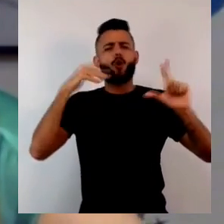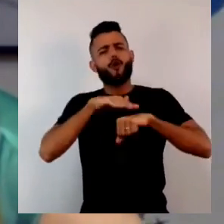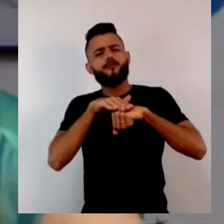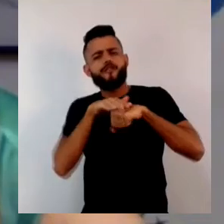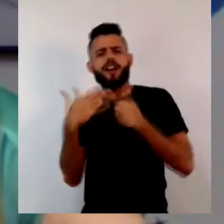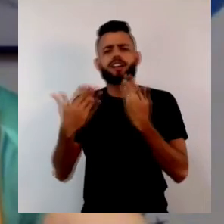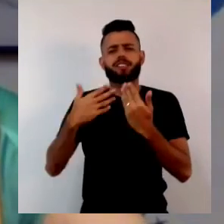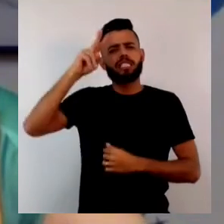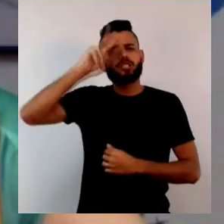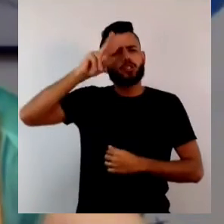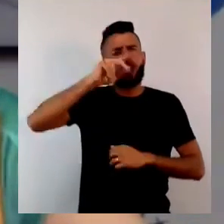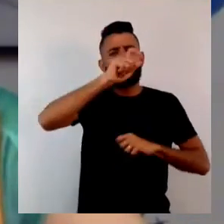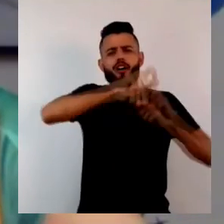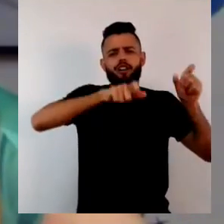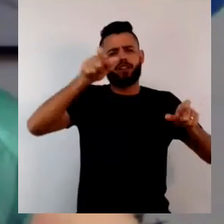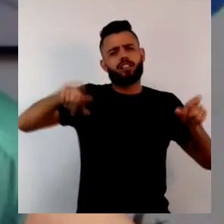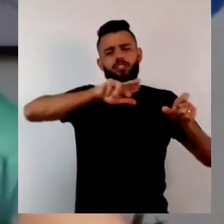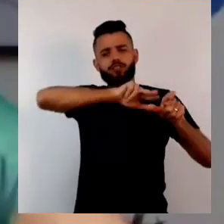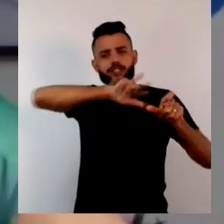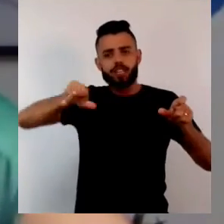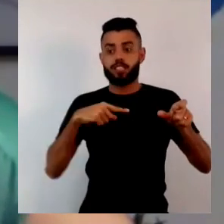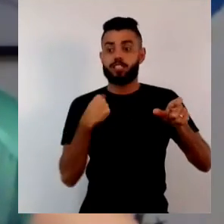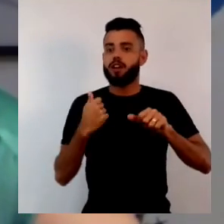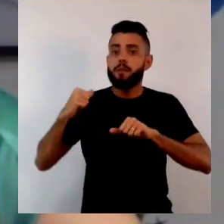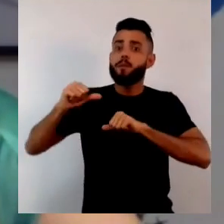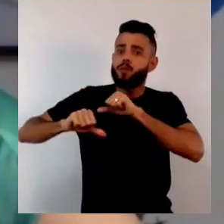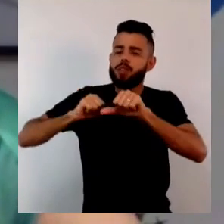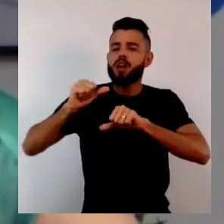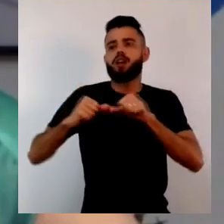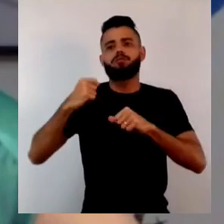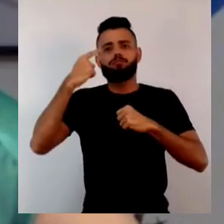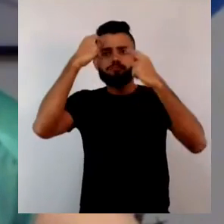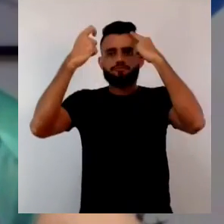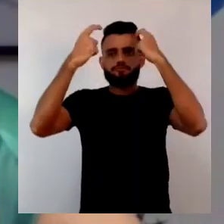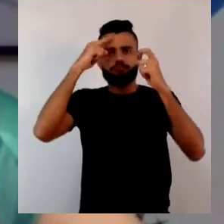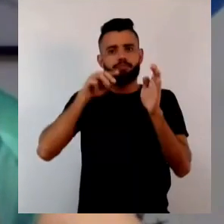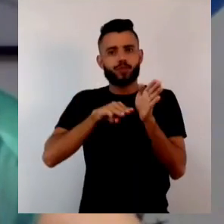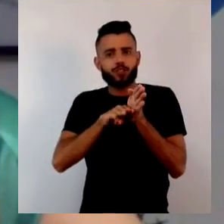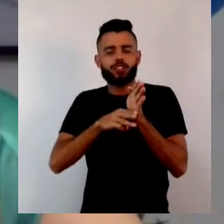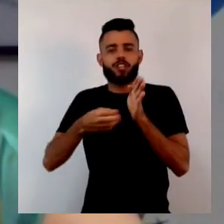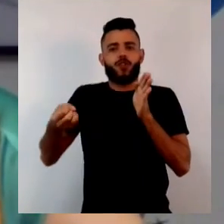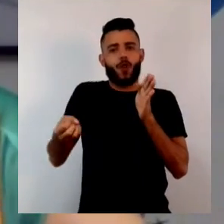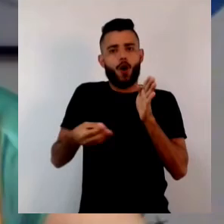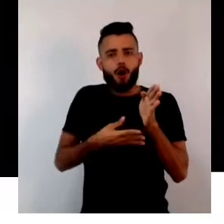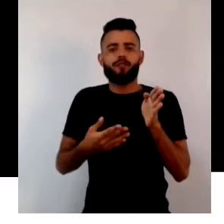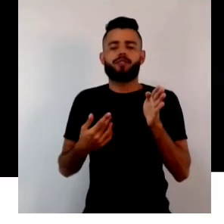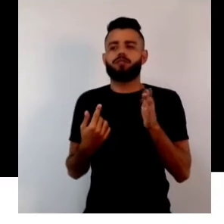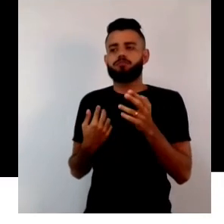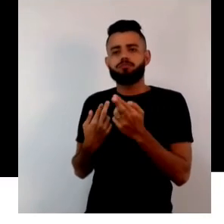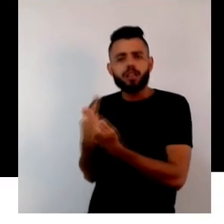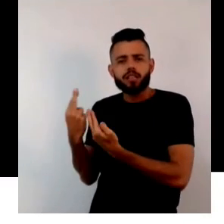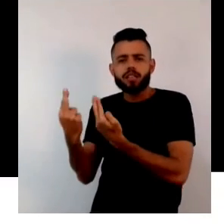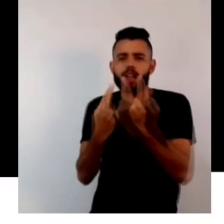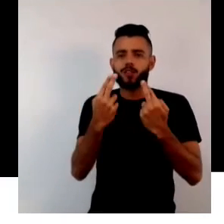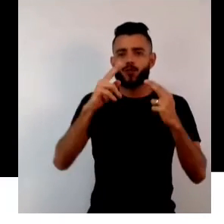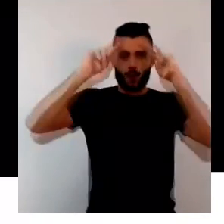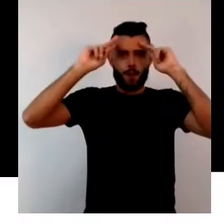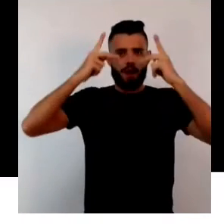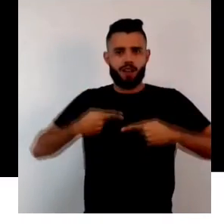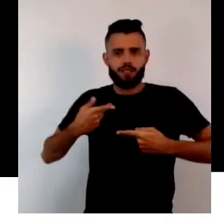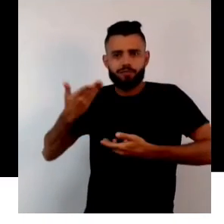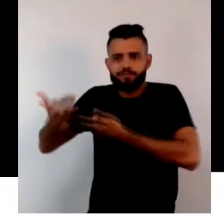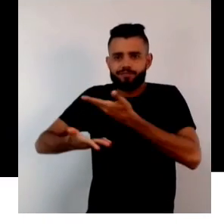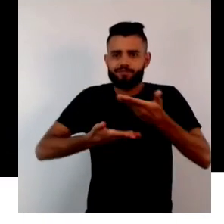e criando novas metodologias através dessas tecnologias humanas que hoje não estão sendo contempladas no